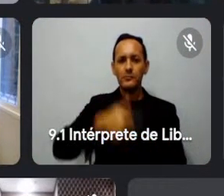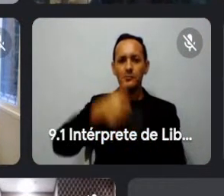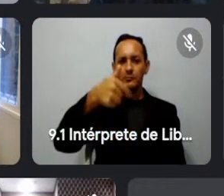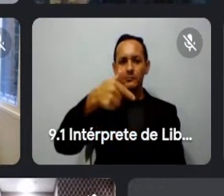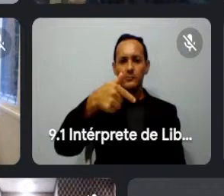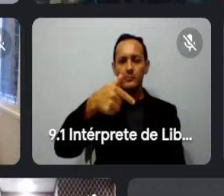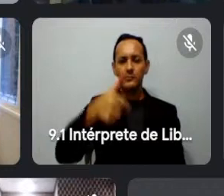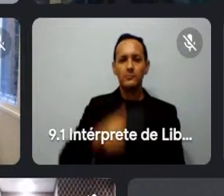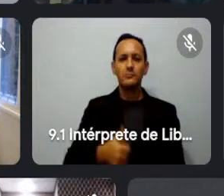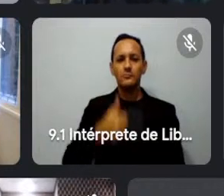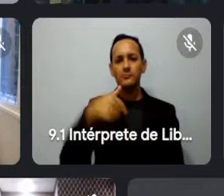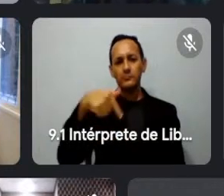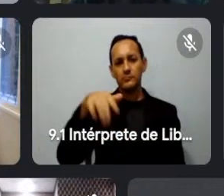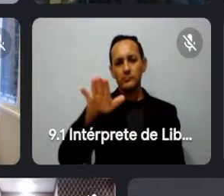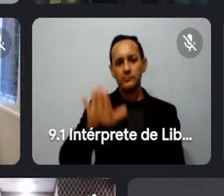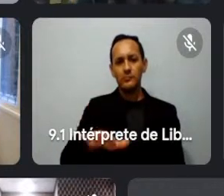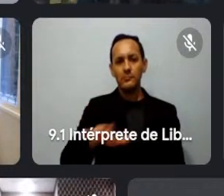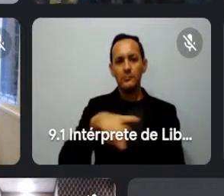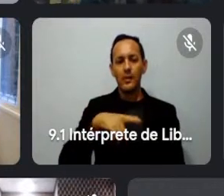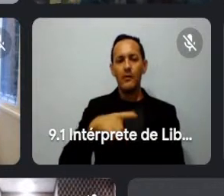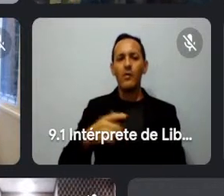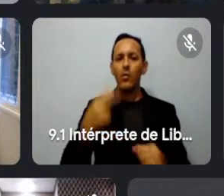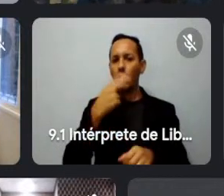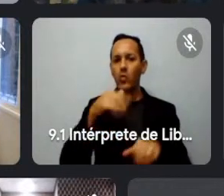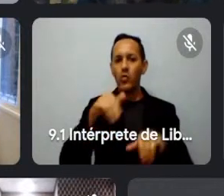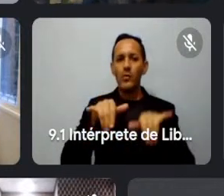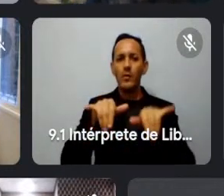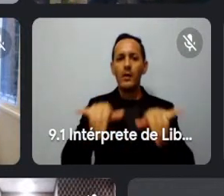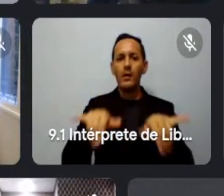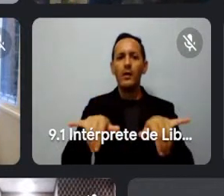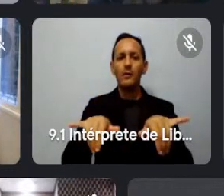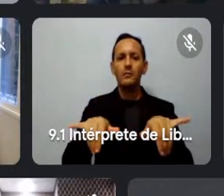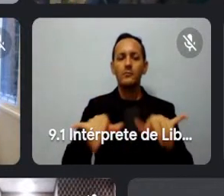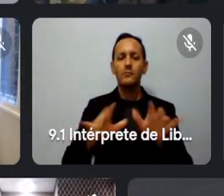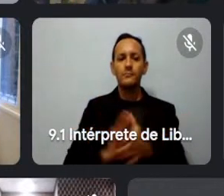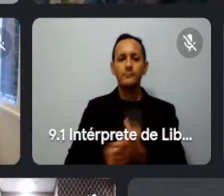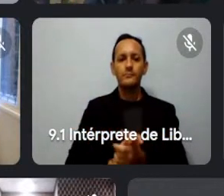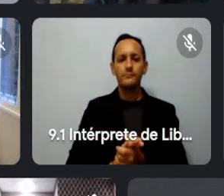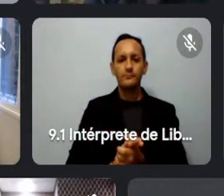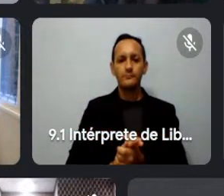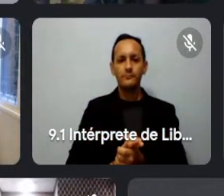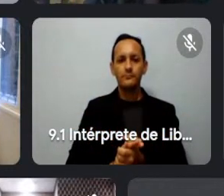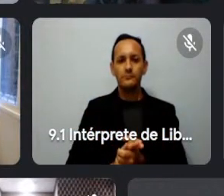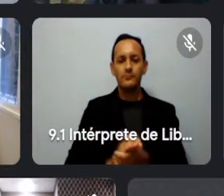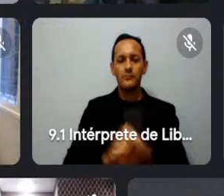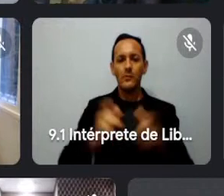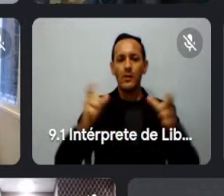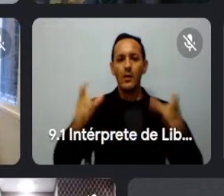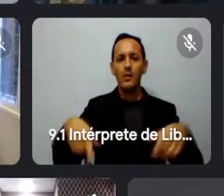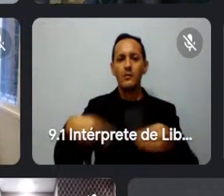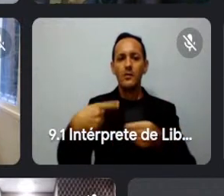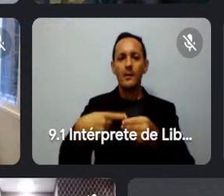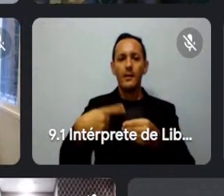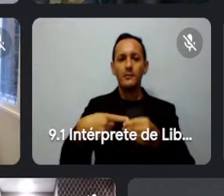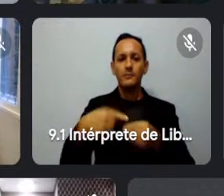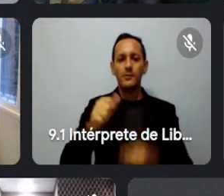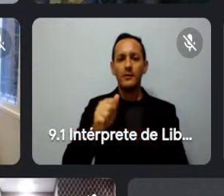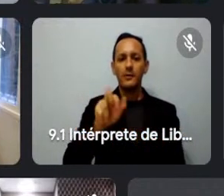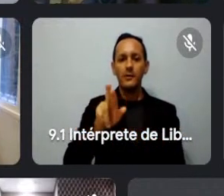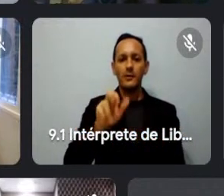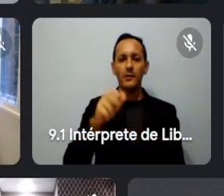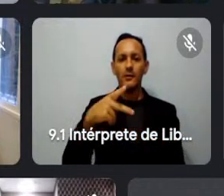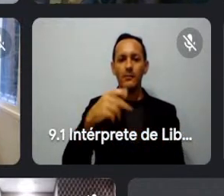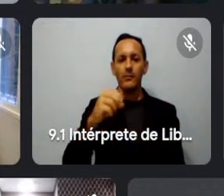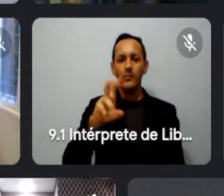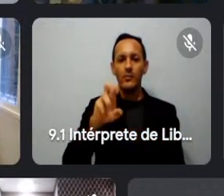horas estava fazendo compras no supermercado. Certo situado na cidade de Arapoema quando